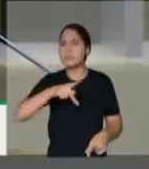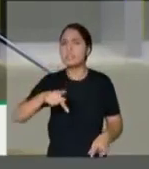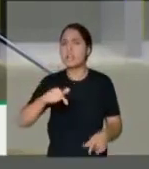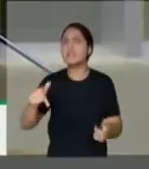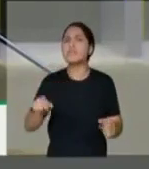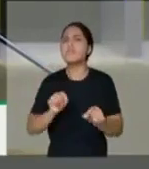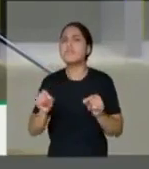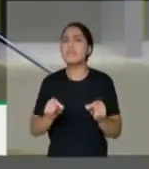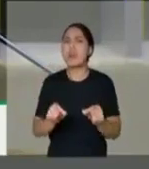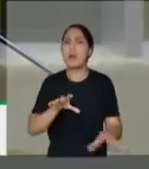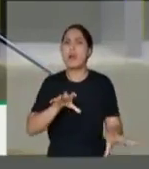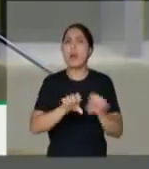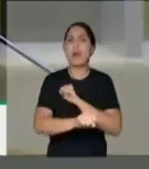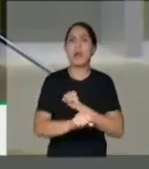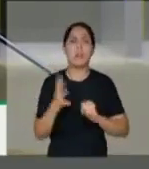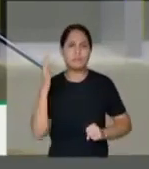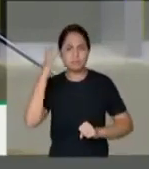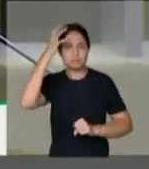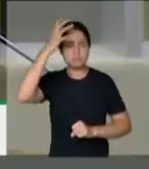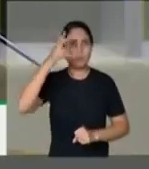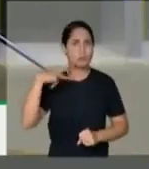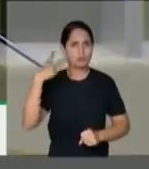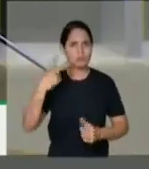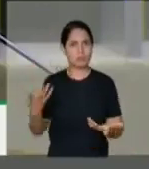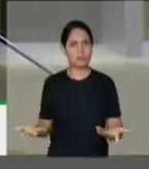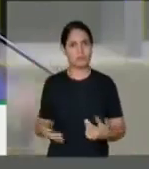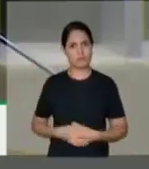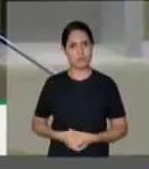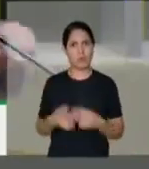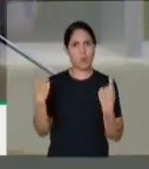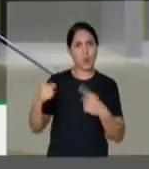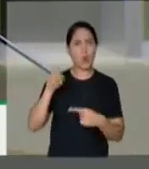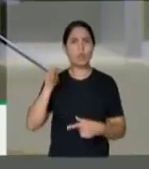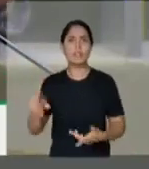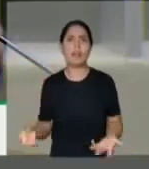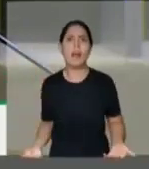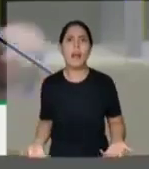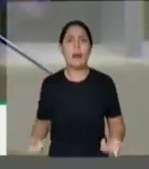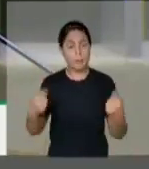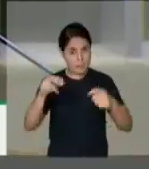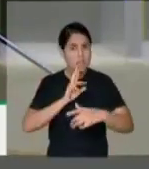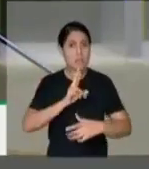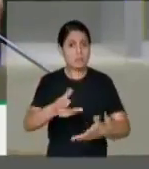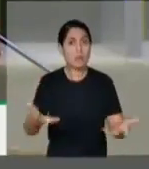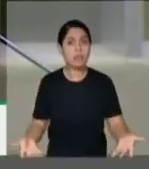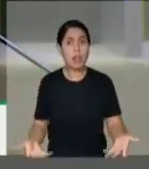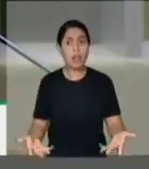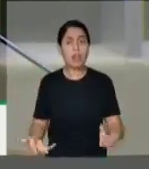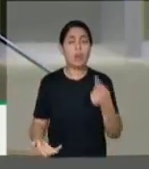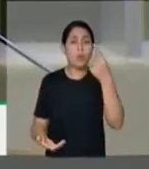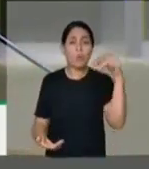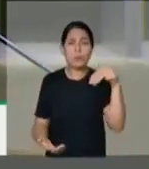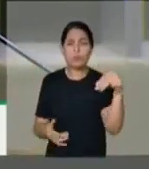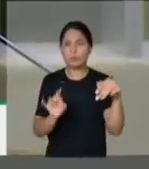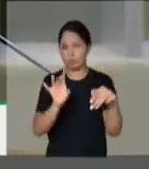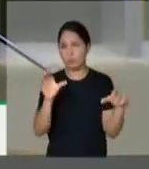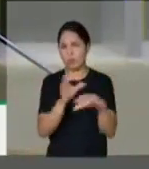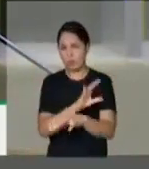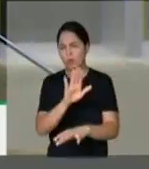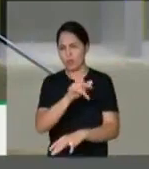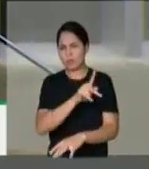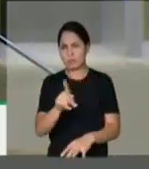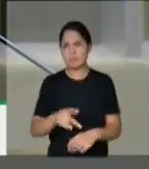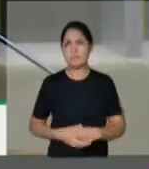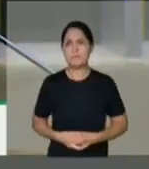num assassinato cruel cometido contra a vereadora Marielle Franco. Essa é a resposta. Eu peço apenas 1 minuto para concluir, senhor